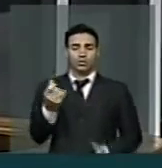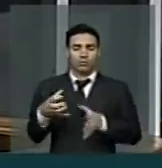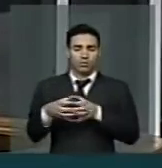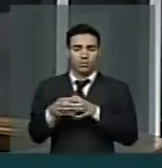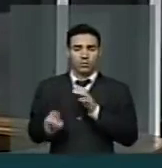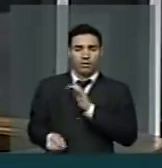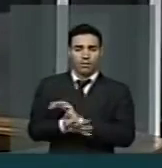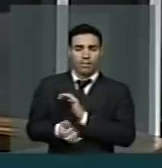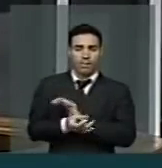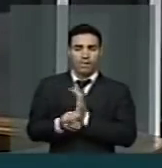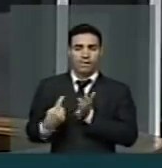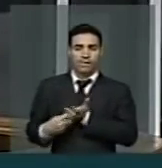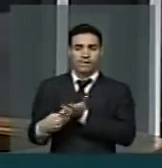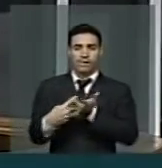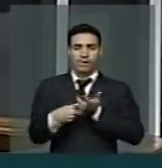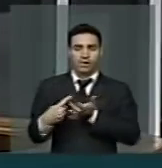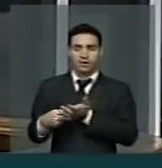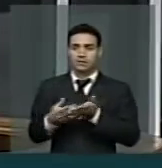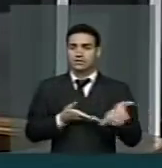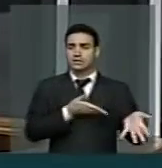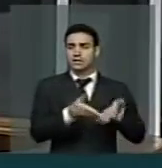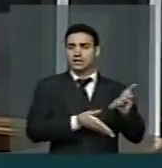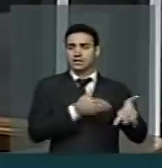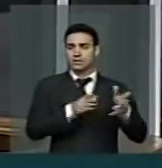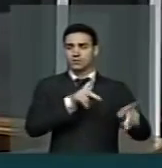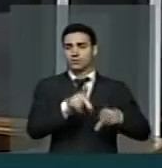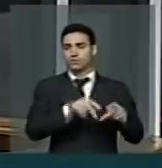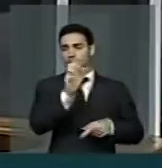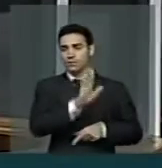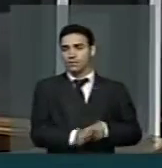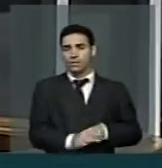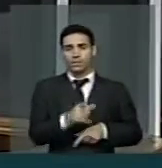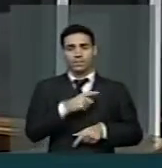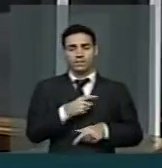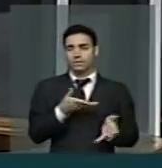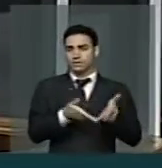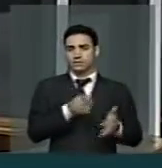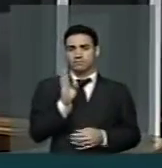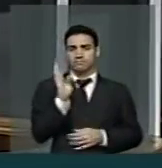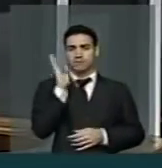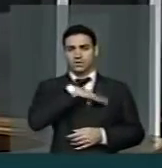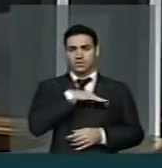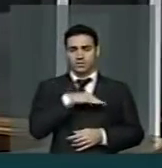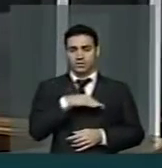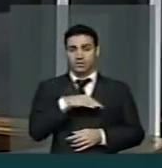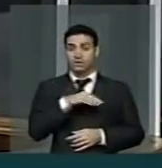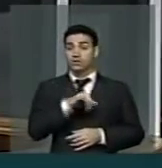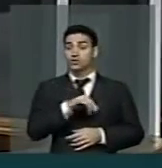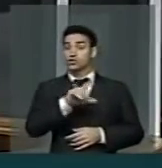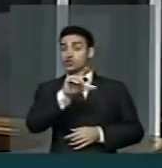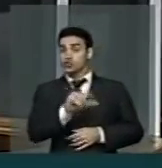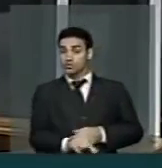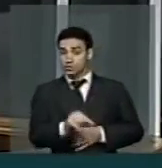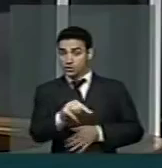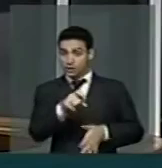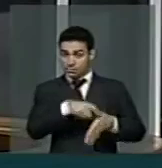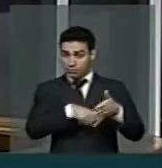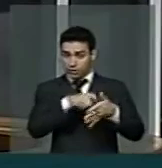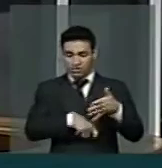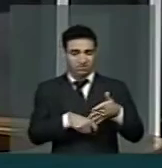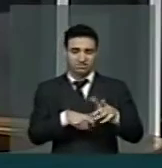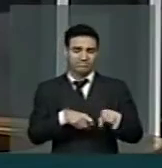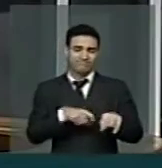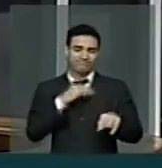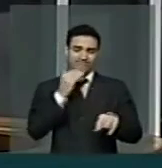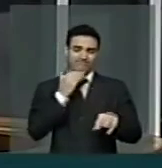tratam o povo brasileiro da maneira como tratam e como apareceu agora nas ruas. A desoneração não é a solução. A